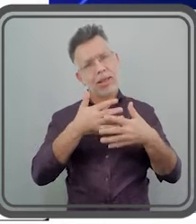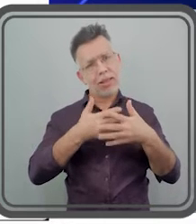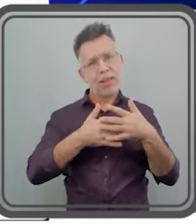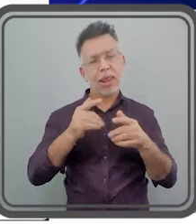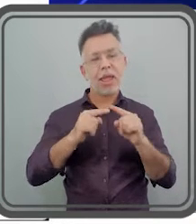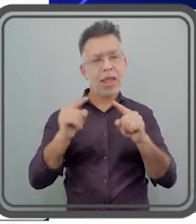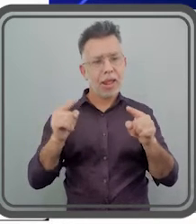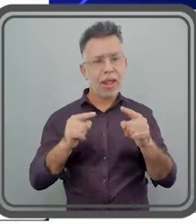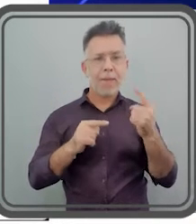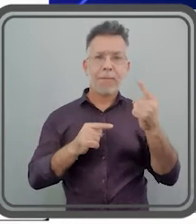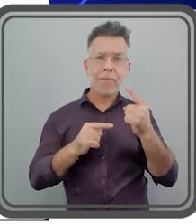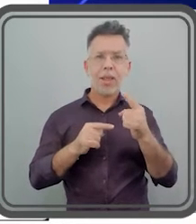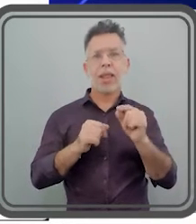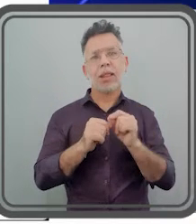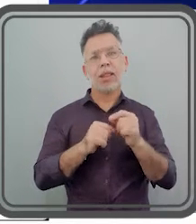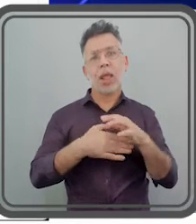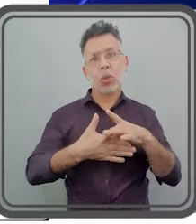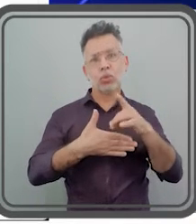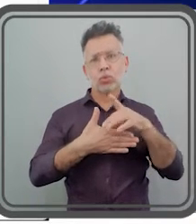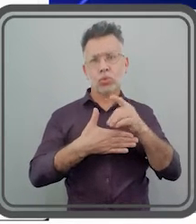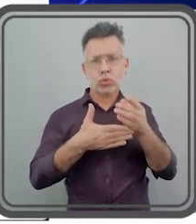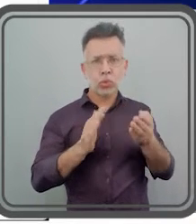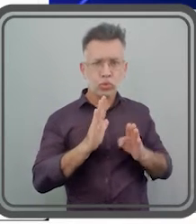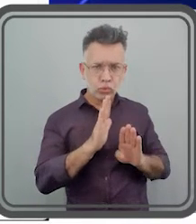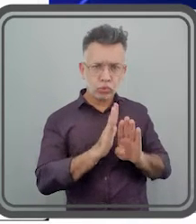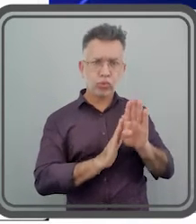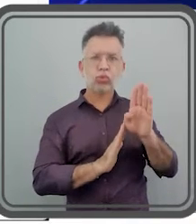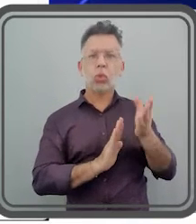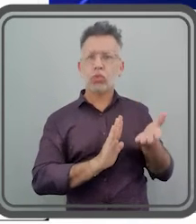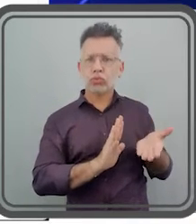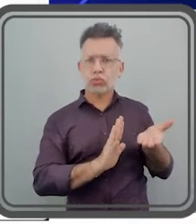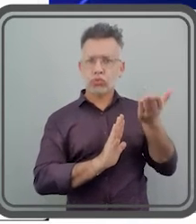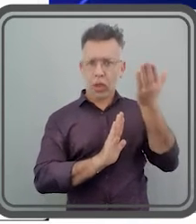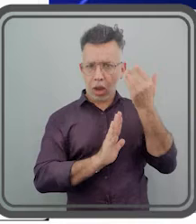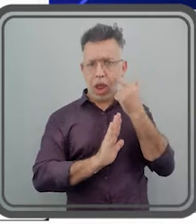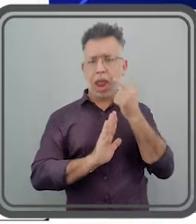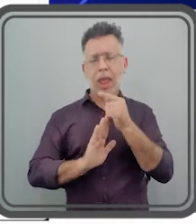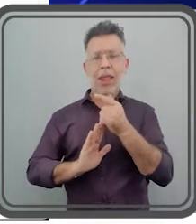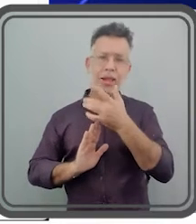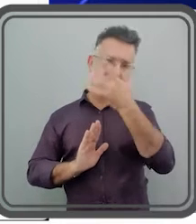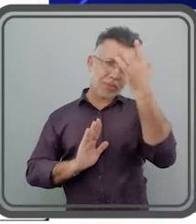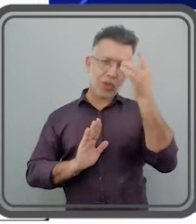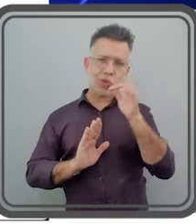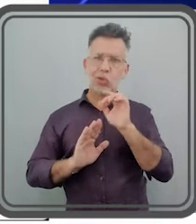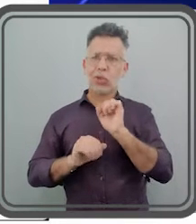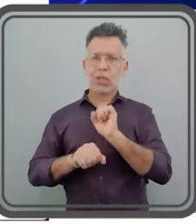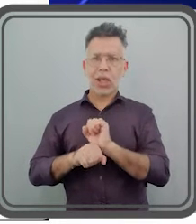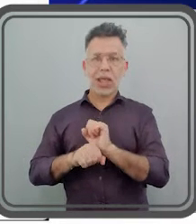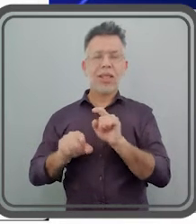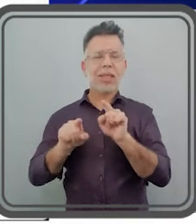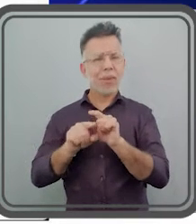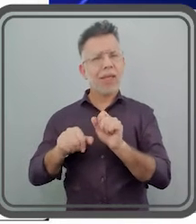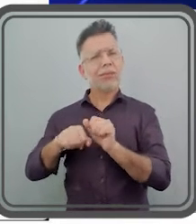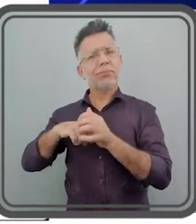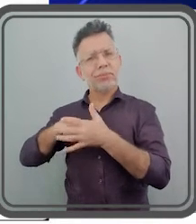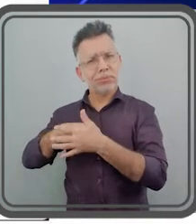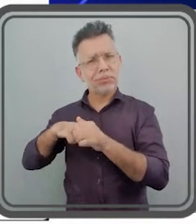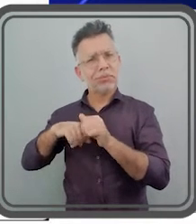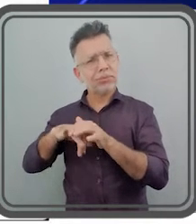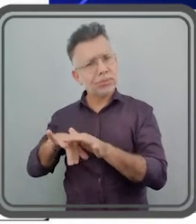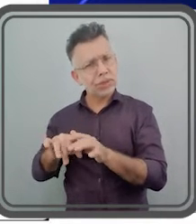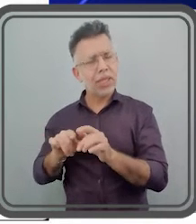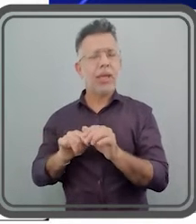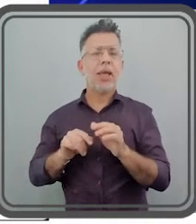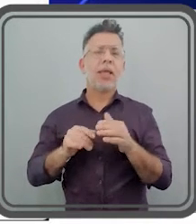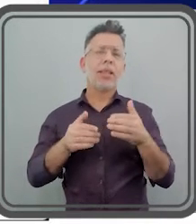no início primeiro a questão da alta do dólar é a alta do dólar e algo que impacta as pessoas de viajar em Além das a linha traz assim que a